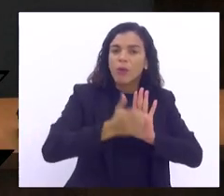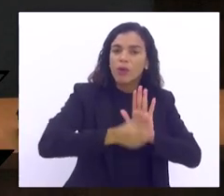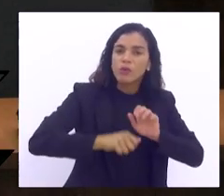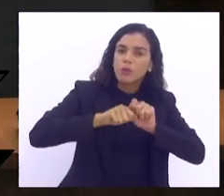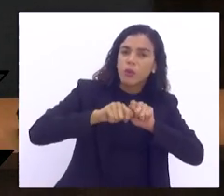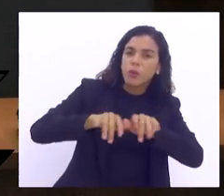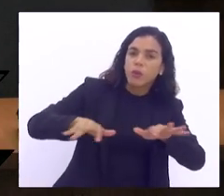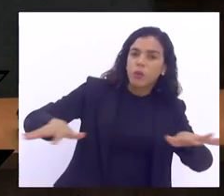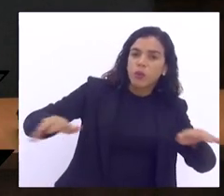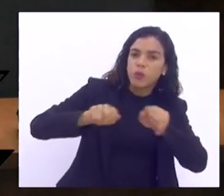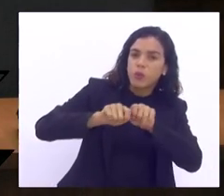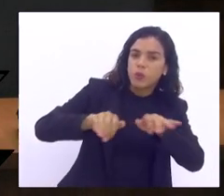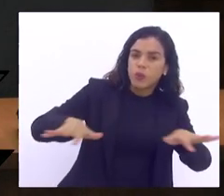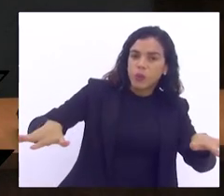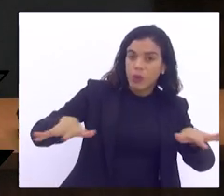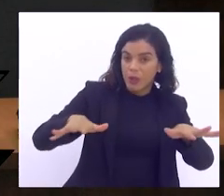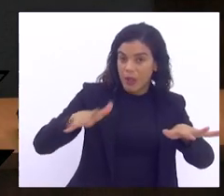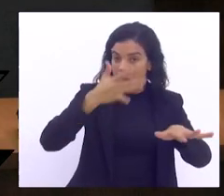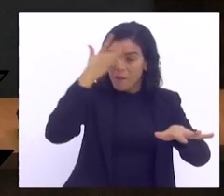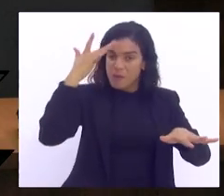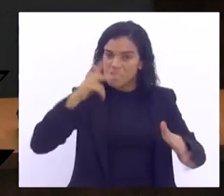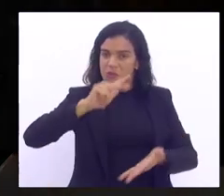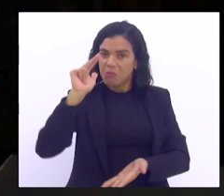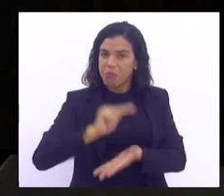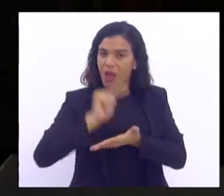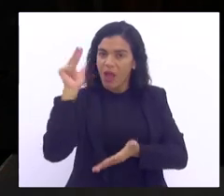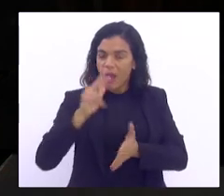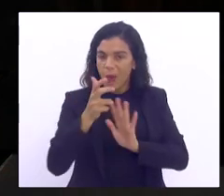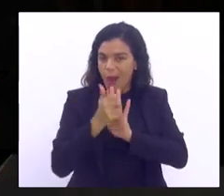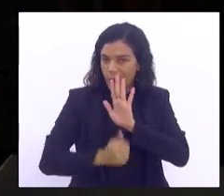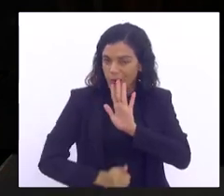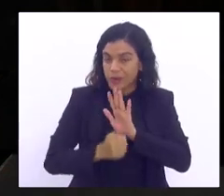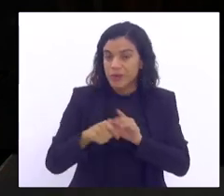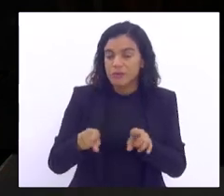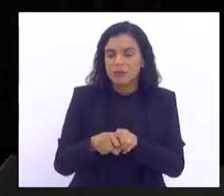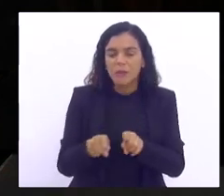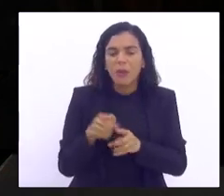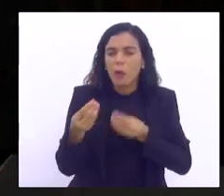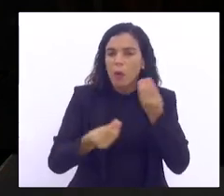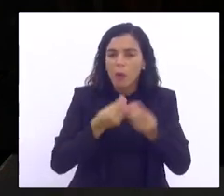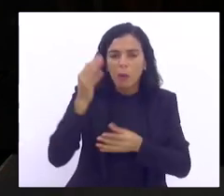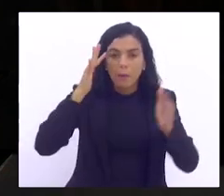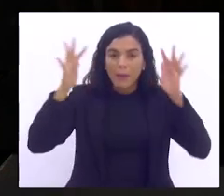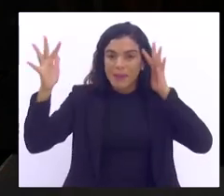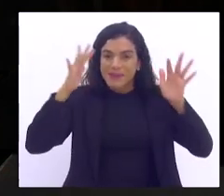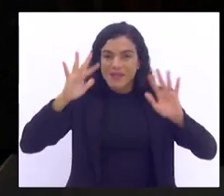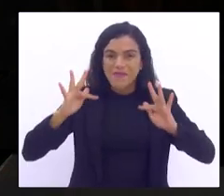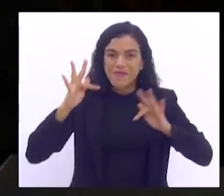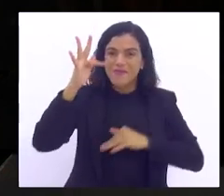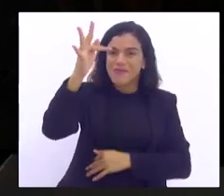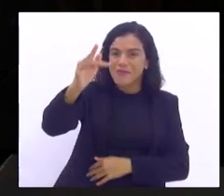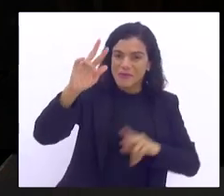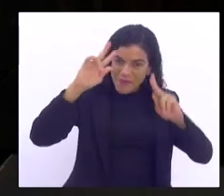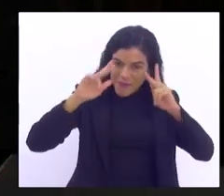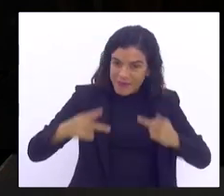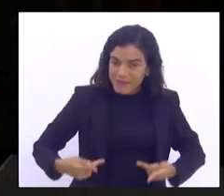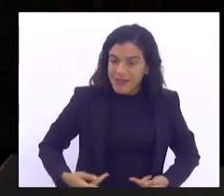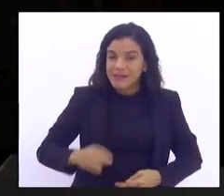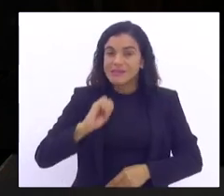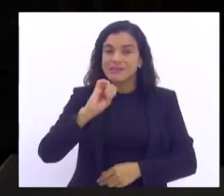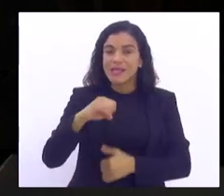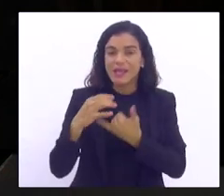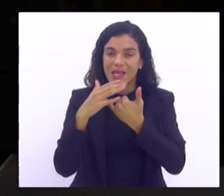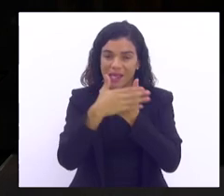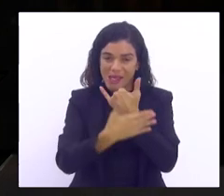hoje tentado, as pessoas estão tentando legitimar o aborto. Não há como a gente pensar no futuro da humanidade se o ventre da